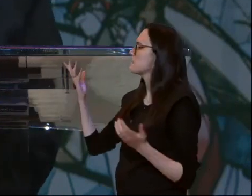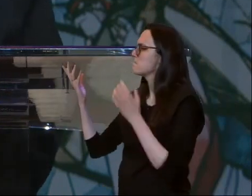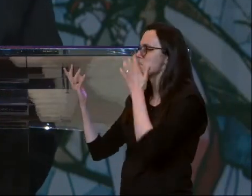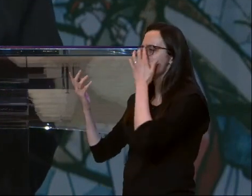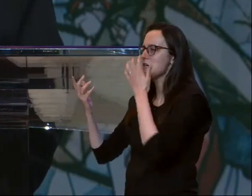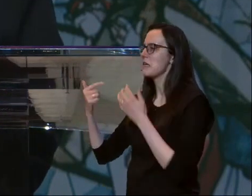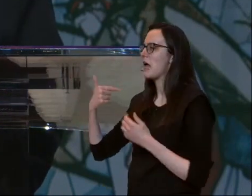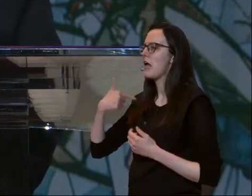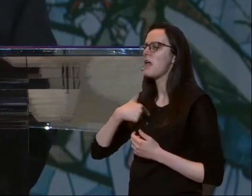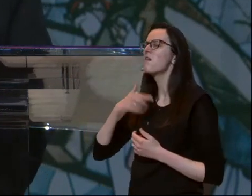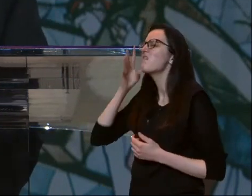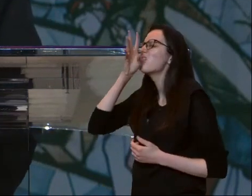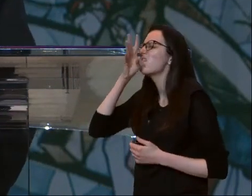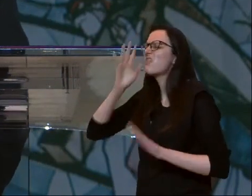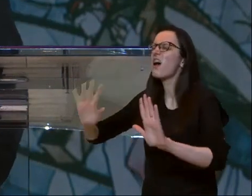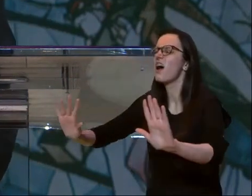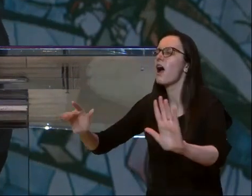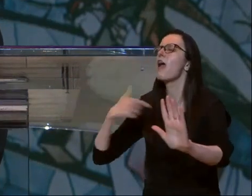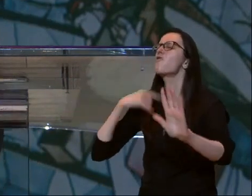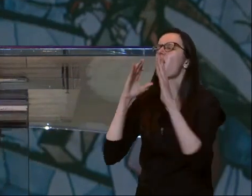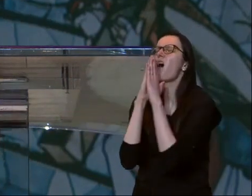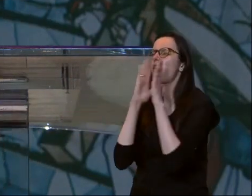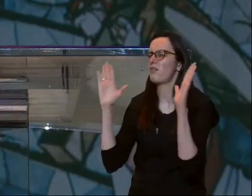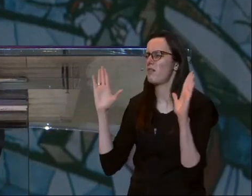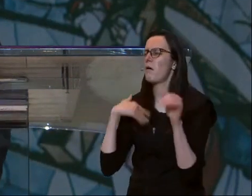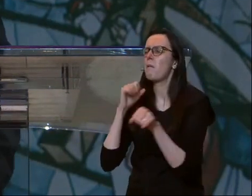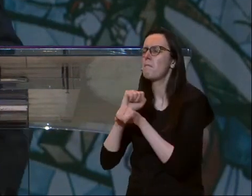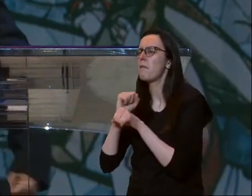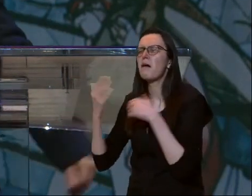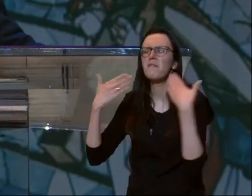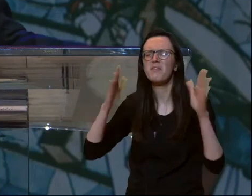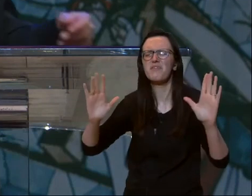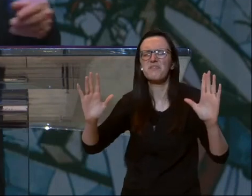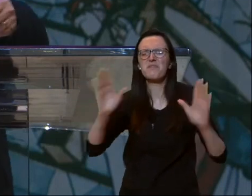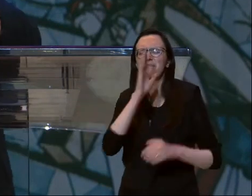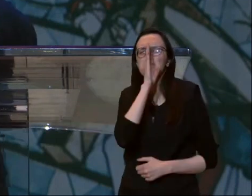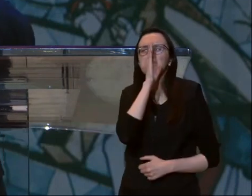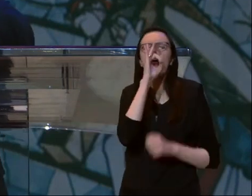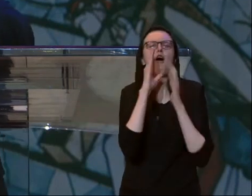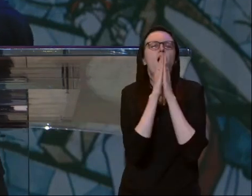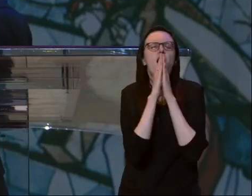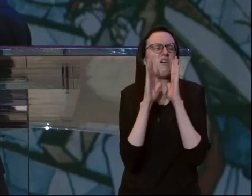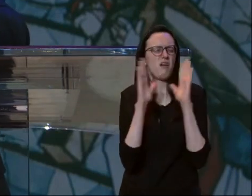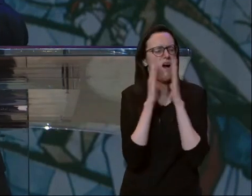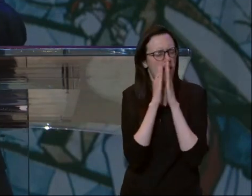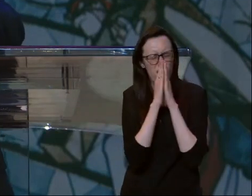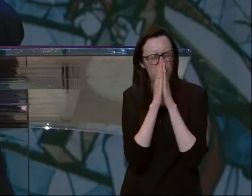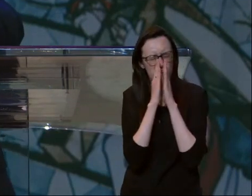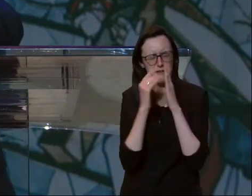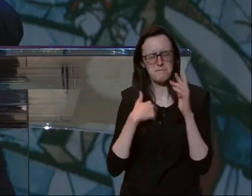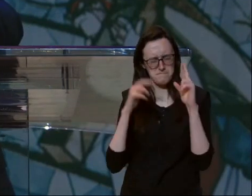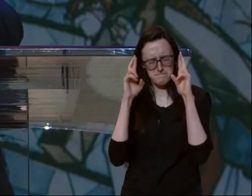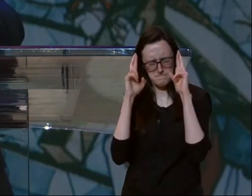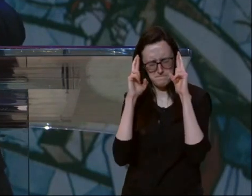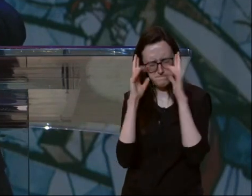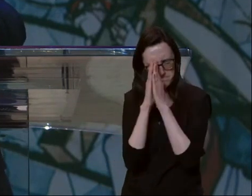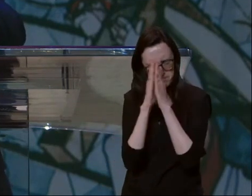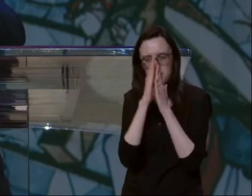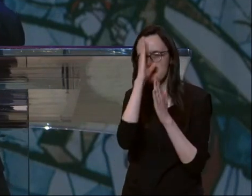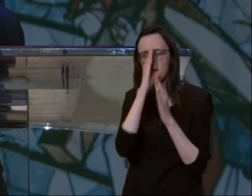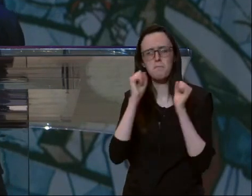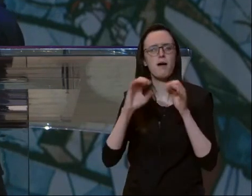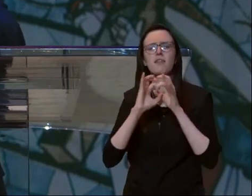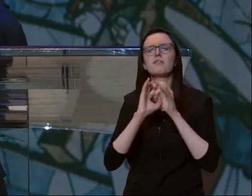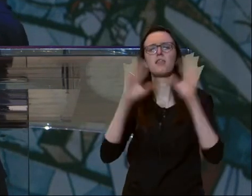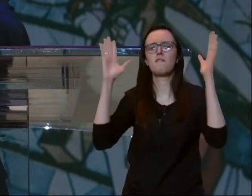discuto, não me meto, eu só oro, não é? E desejo muito que a nossa pátria continue sendo